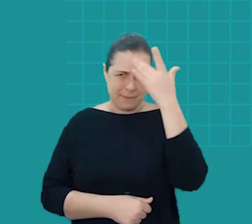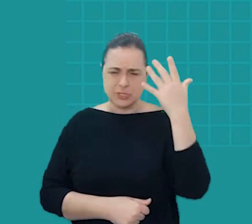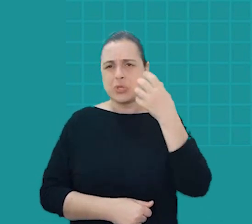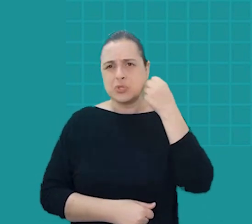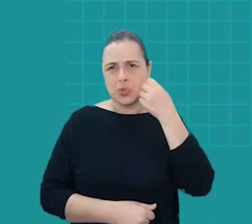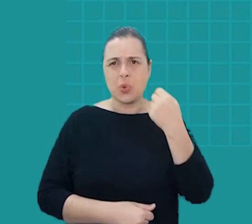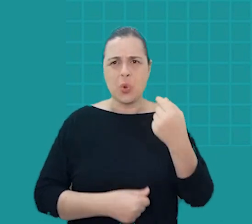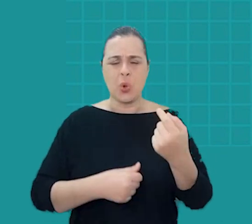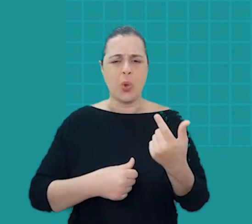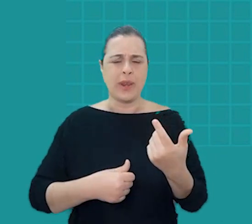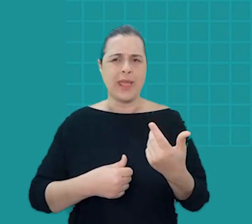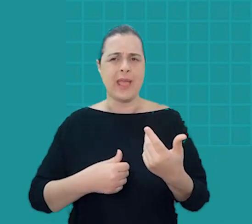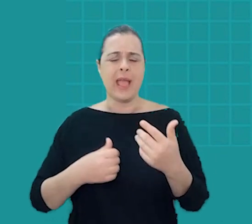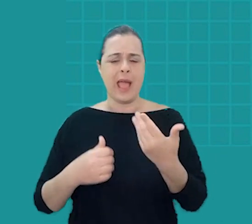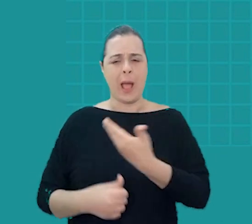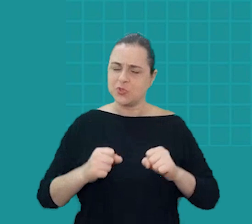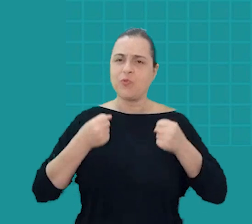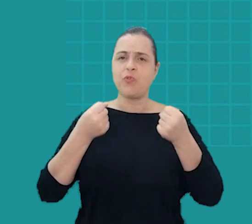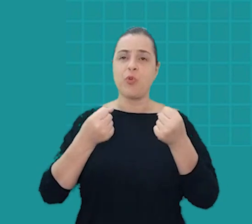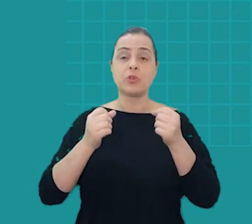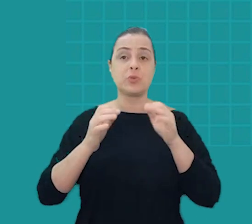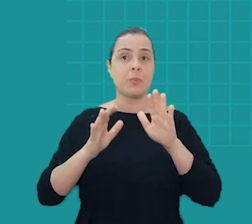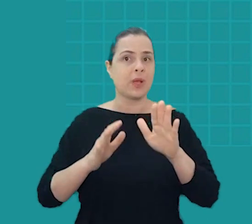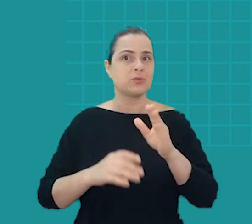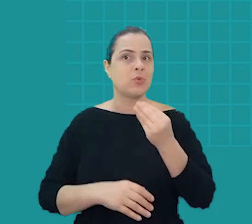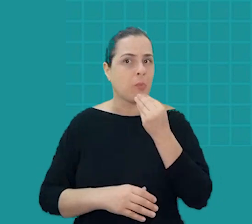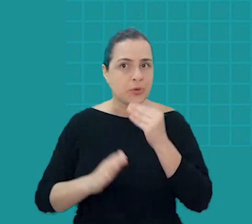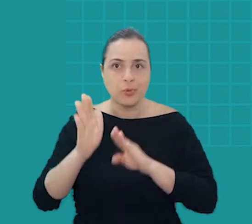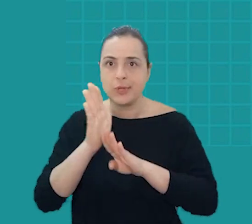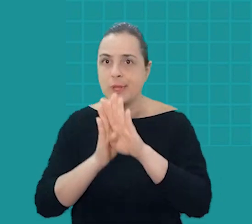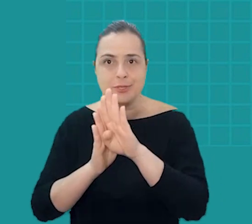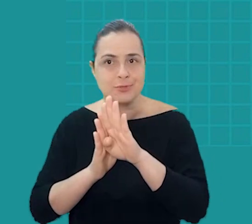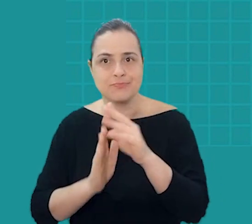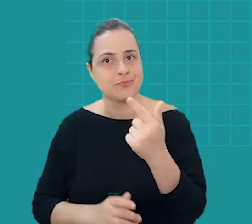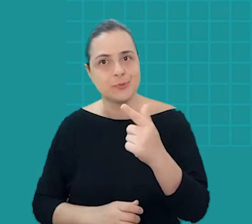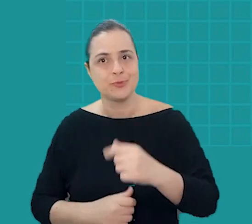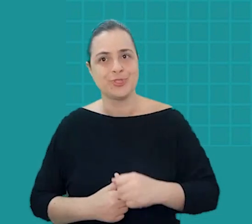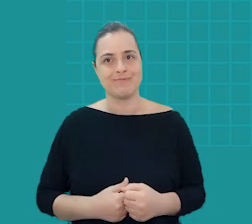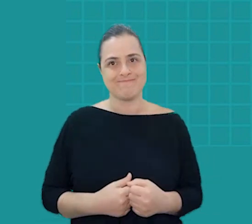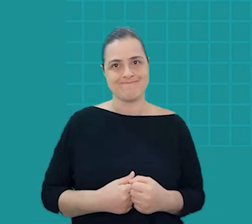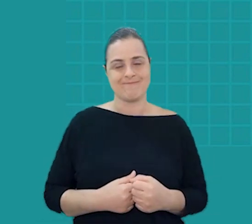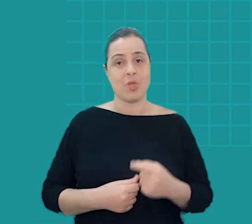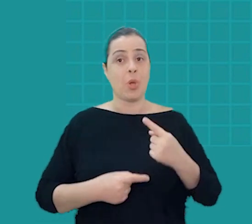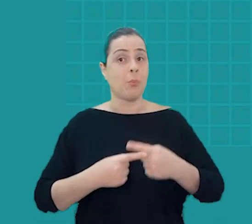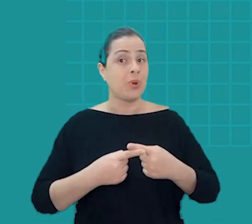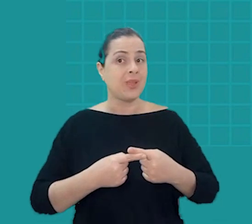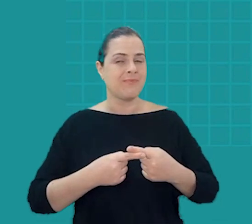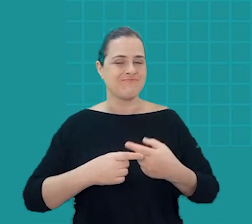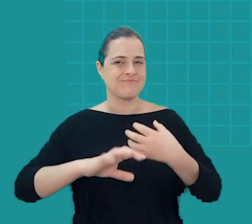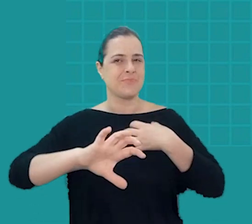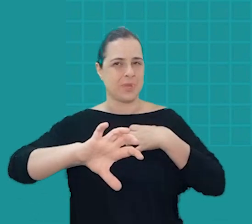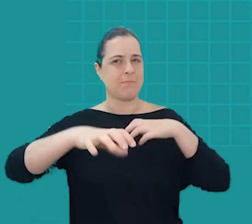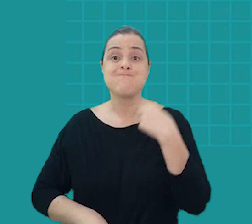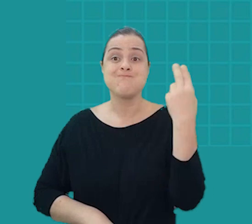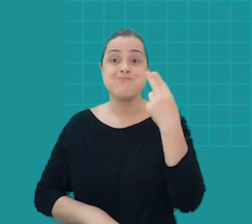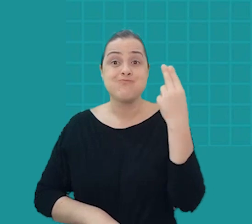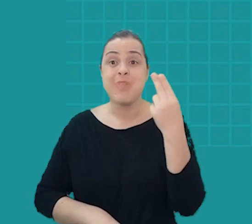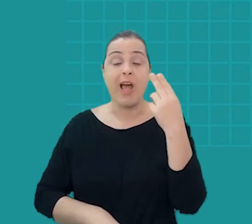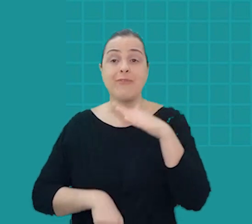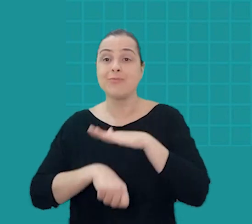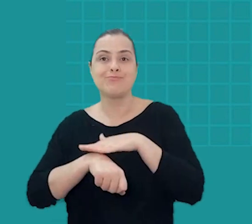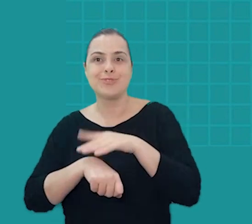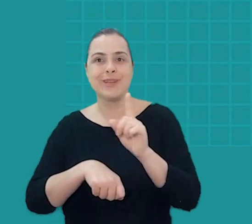com uma notícia: empreendedor surdo ganha prêmio no Vale do Silício. Quando eu saí, muitas pessoas